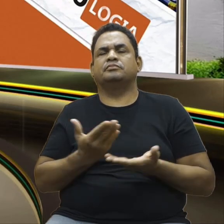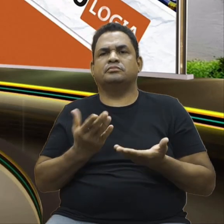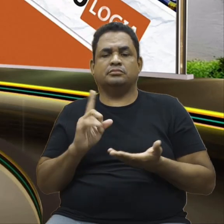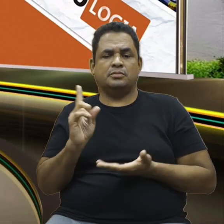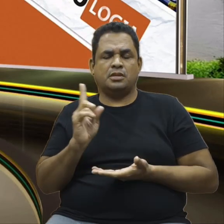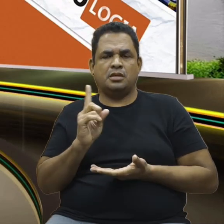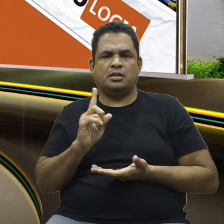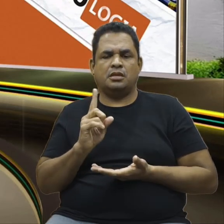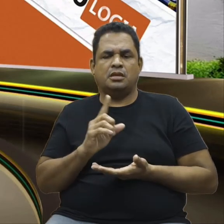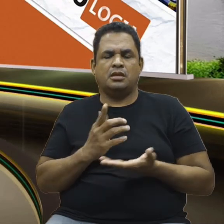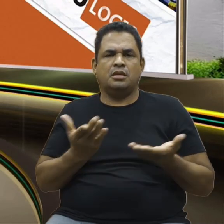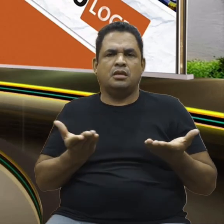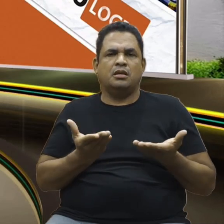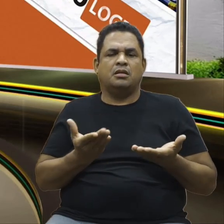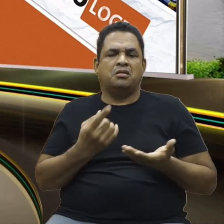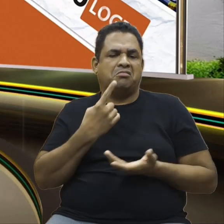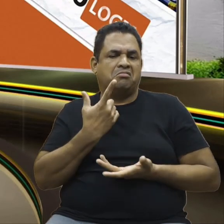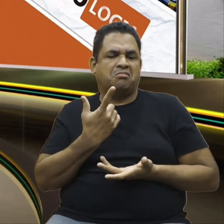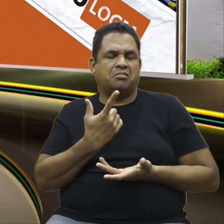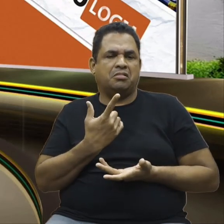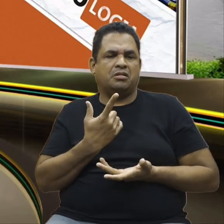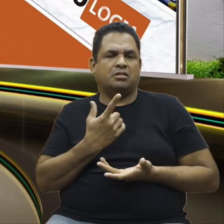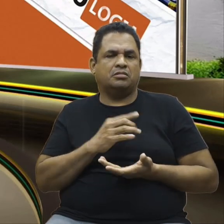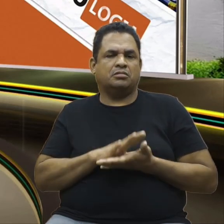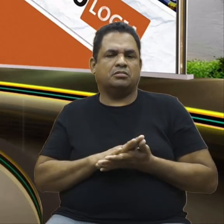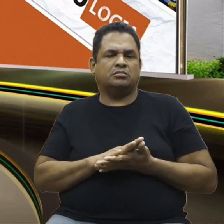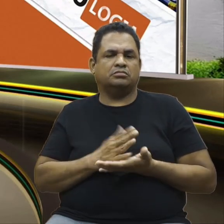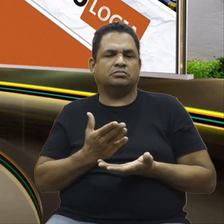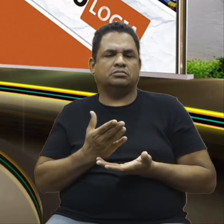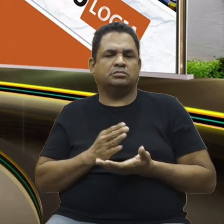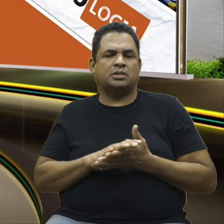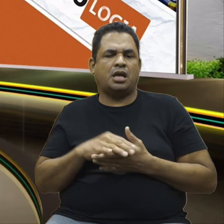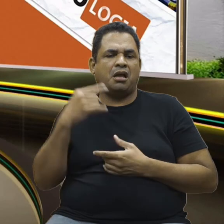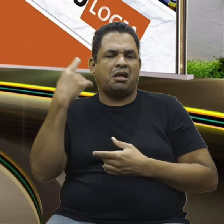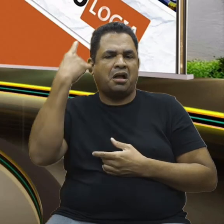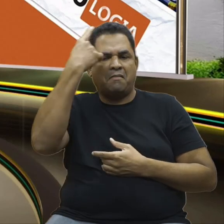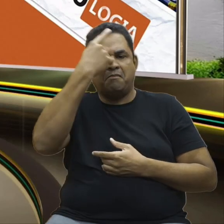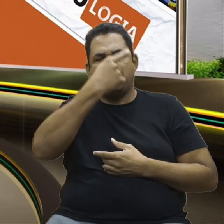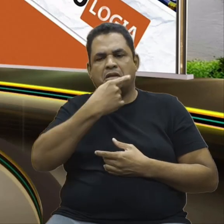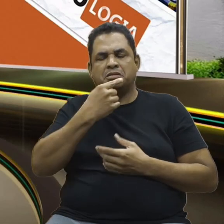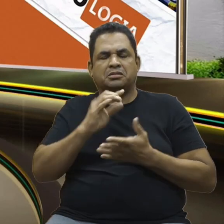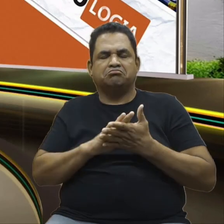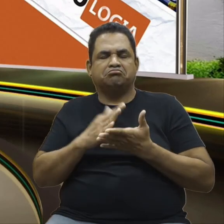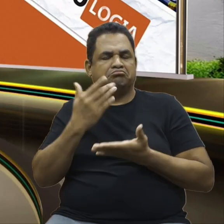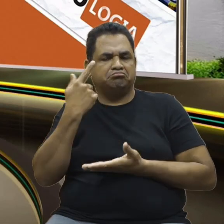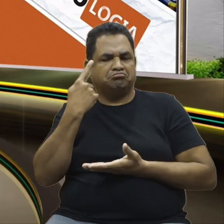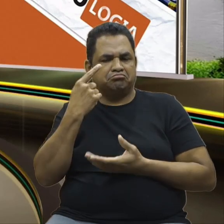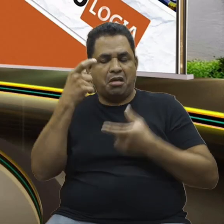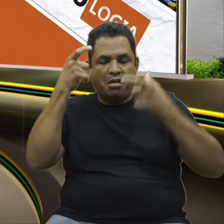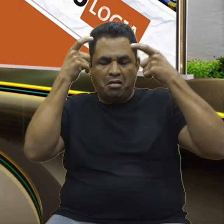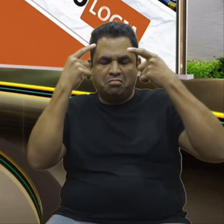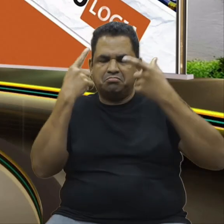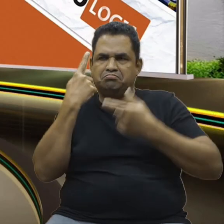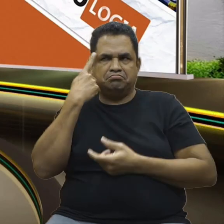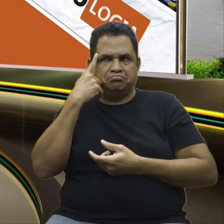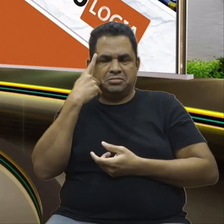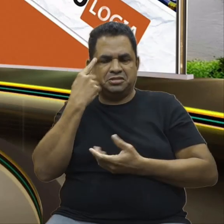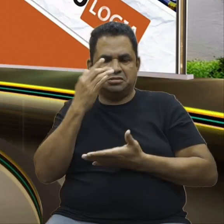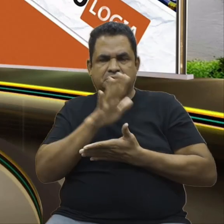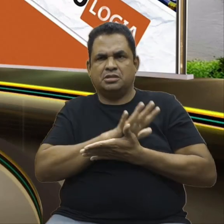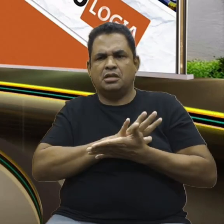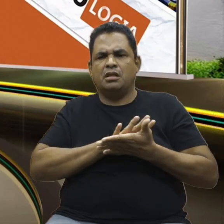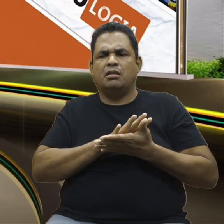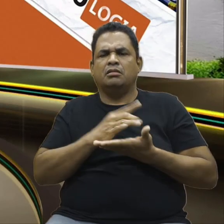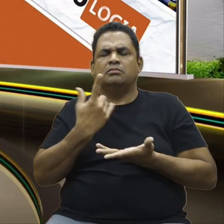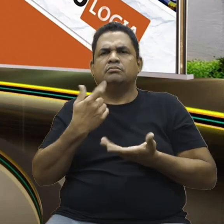como meras, cabeças rastejantes aí que não pensam em nada. Eu não sei o que eu quero. Você tem que